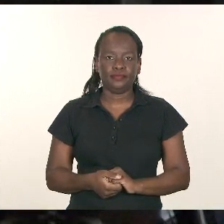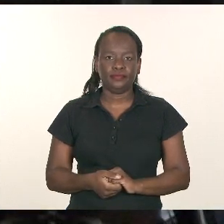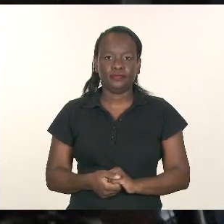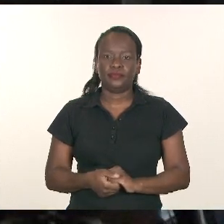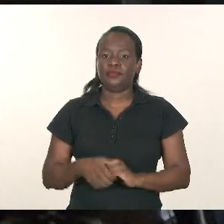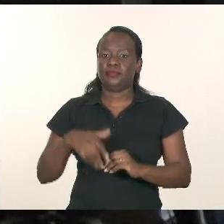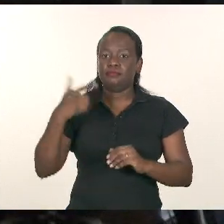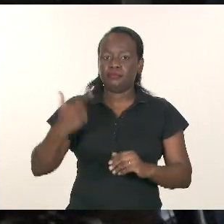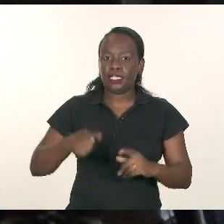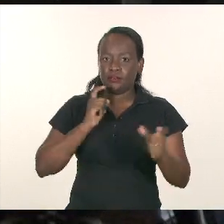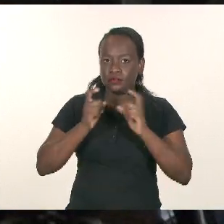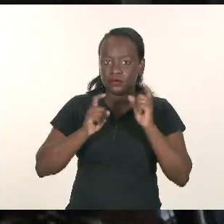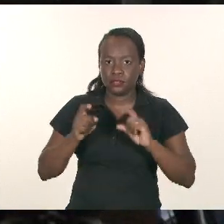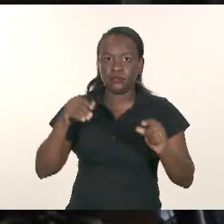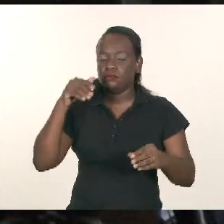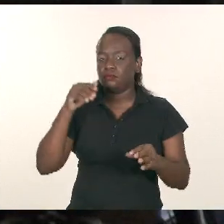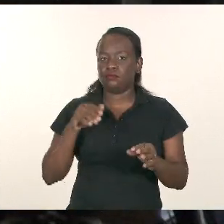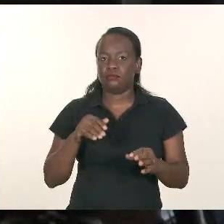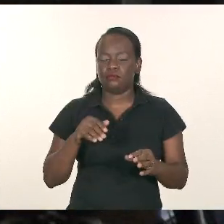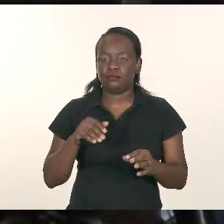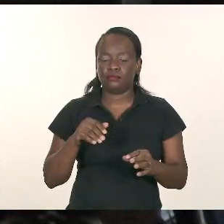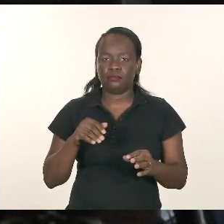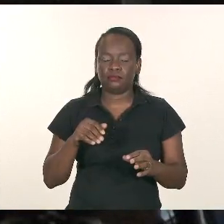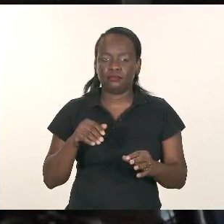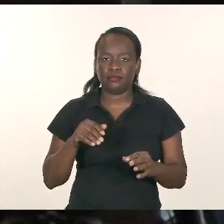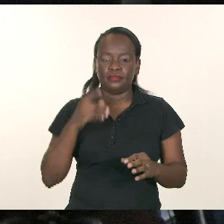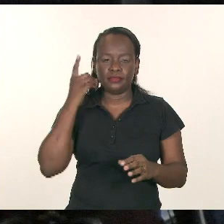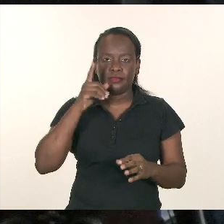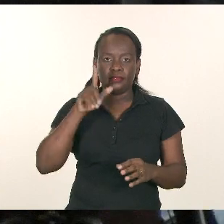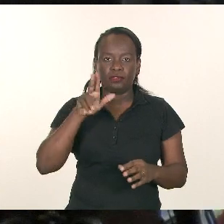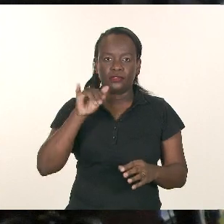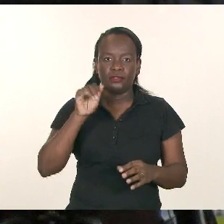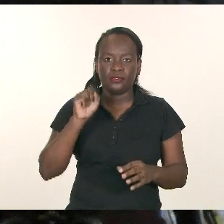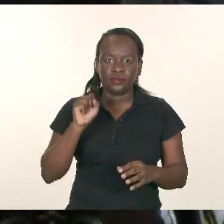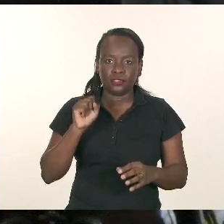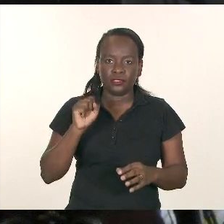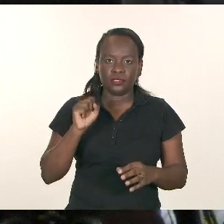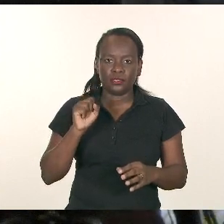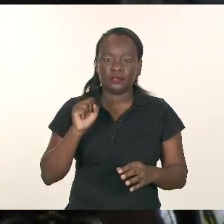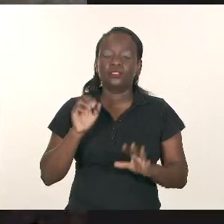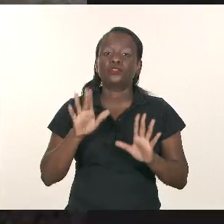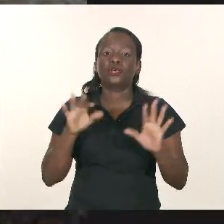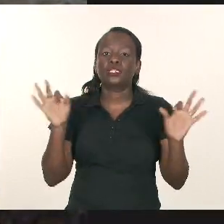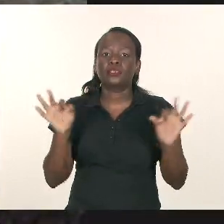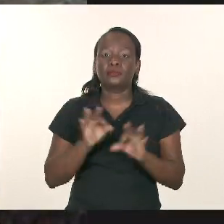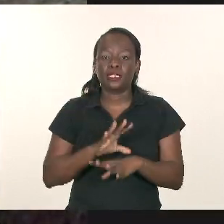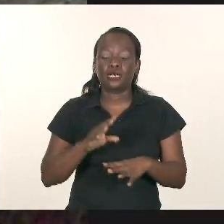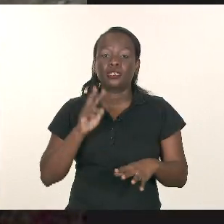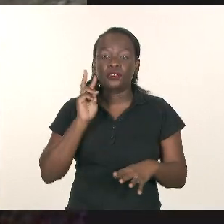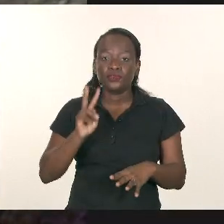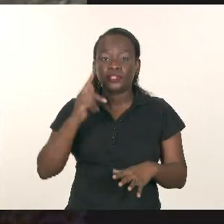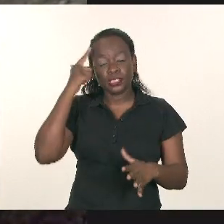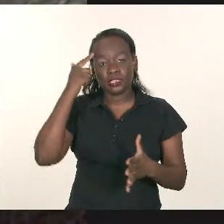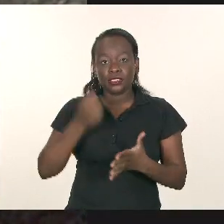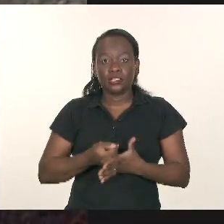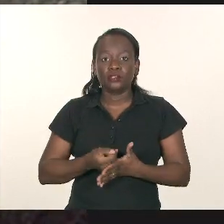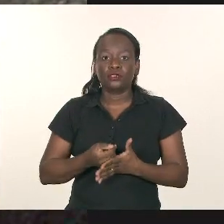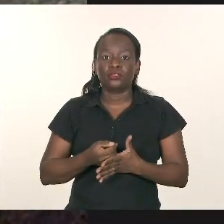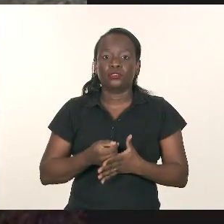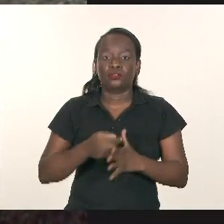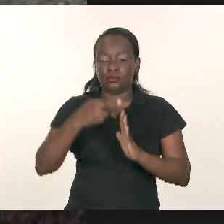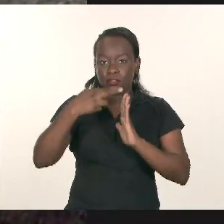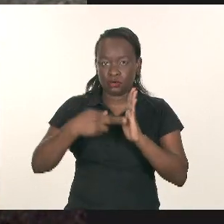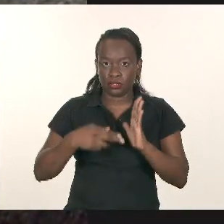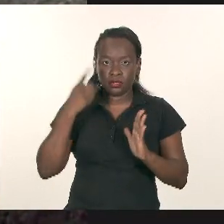Não havendo quem queira discutir, encerrada... Presidente. Deputado Luiz, para discutir... Só para concluir, eu estava vendo o parecer do